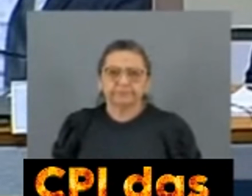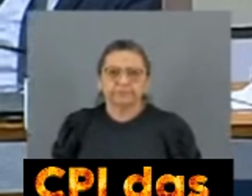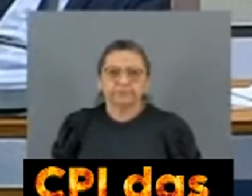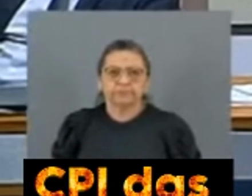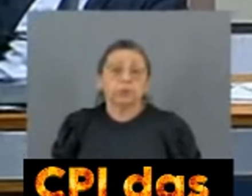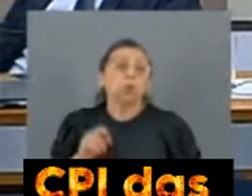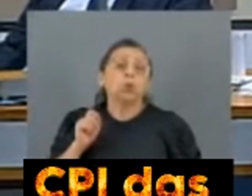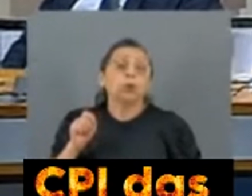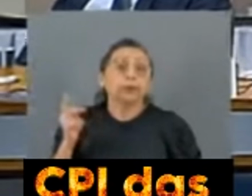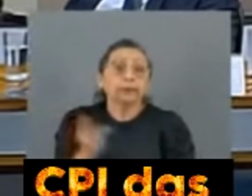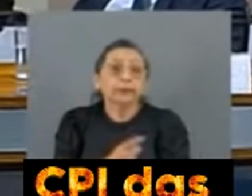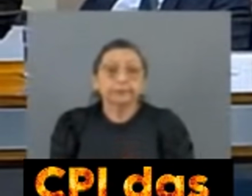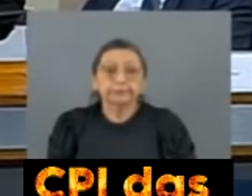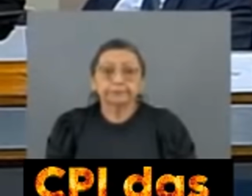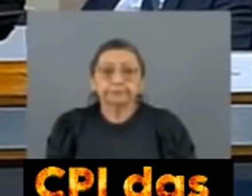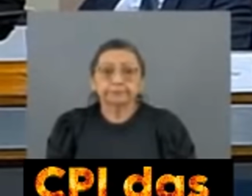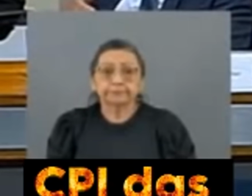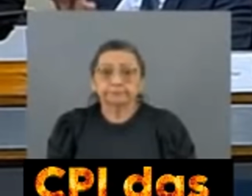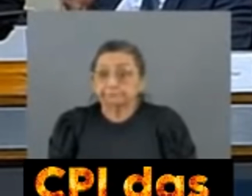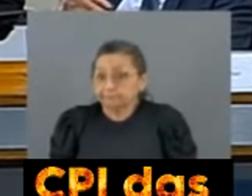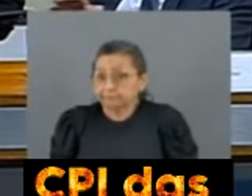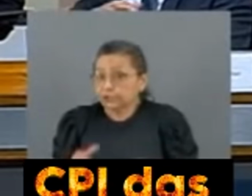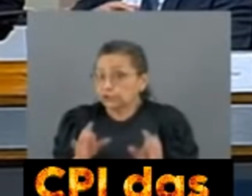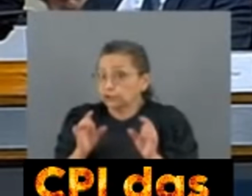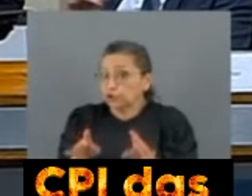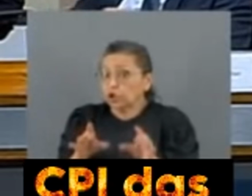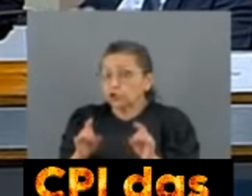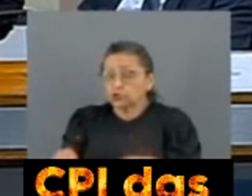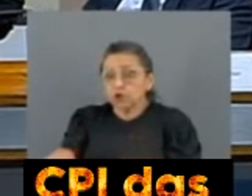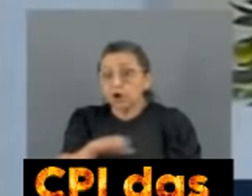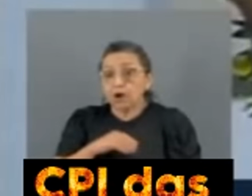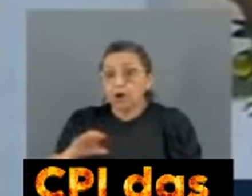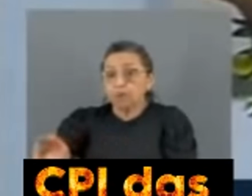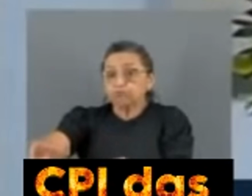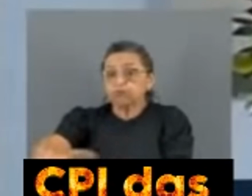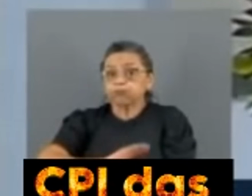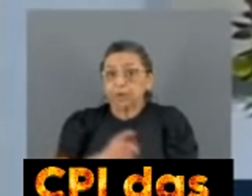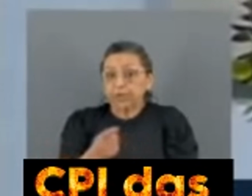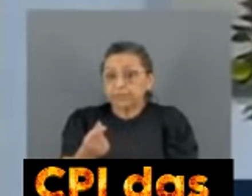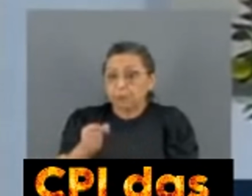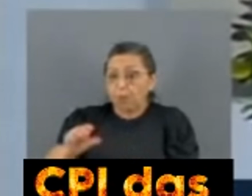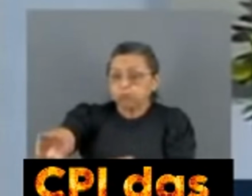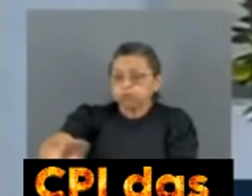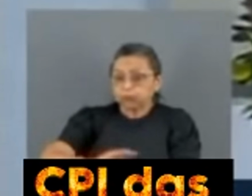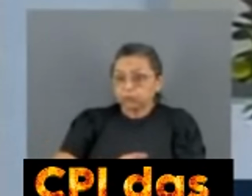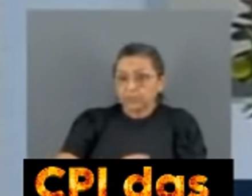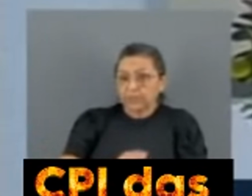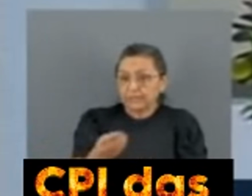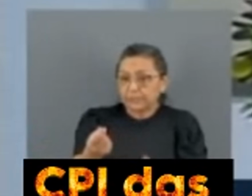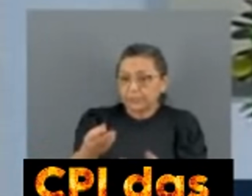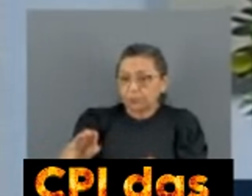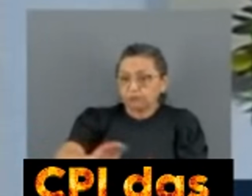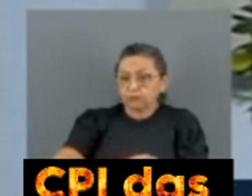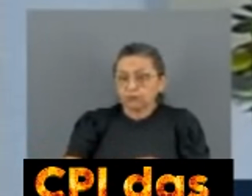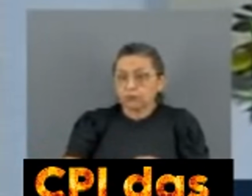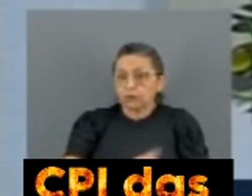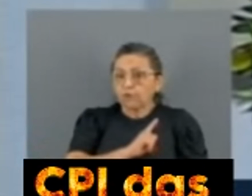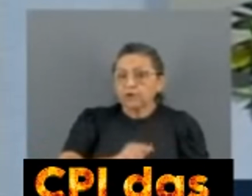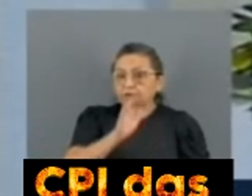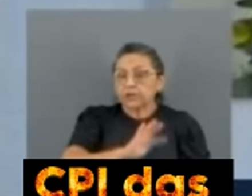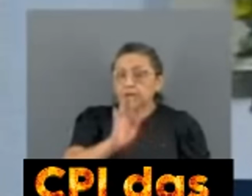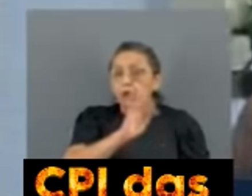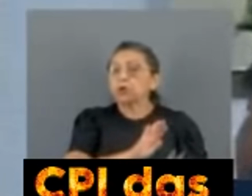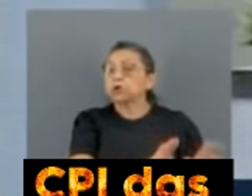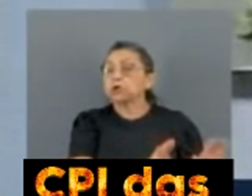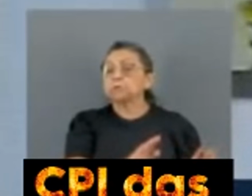O que que aconteceu? Apenas acessaram a verba federal e não houve prestação de